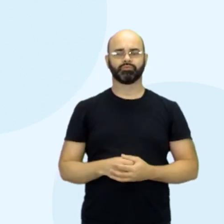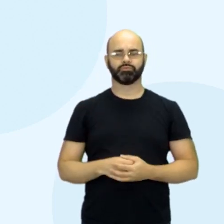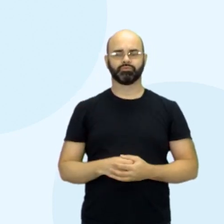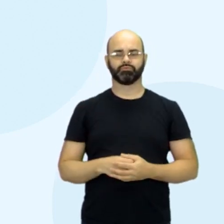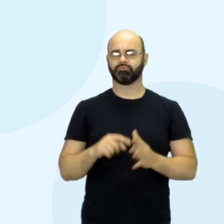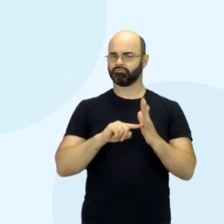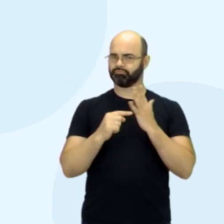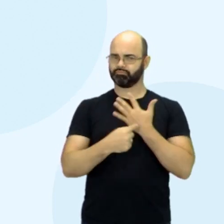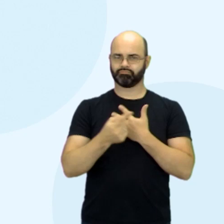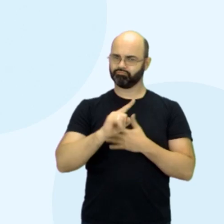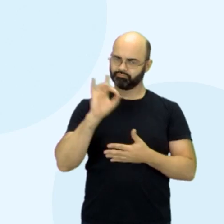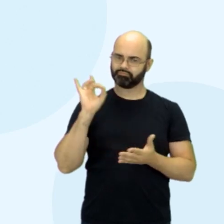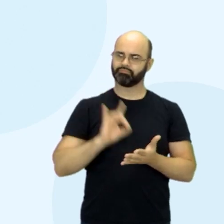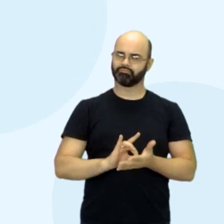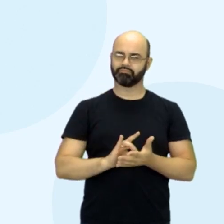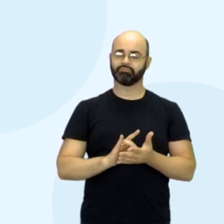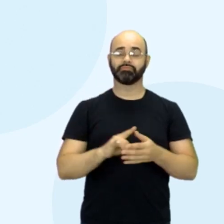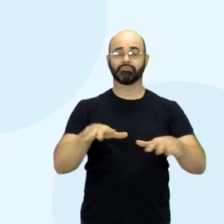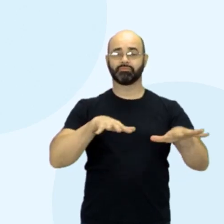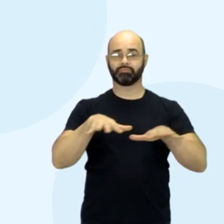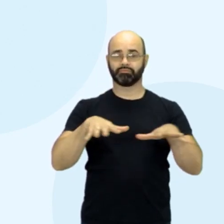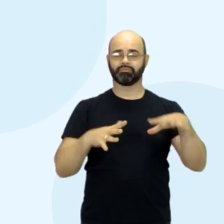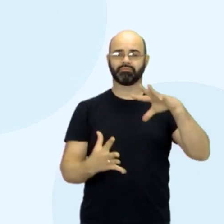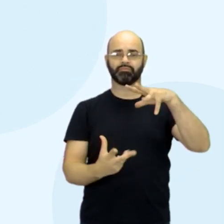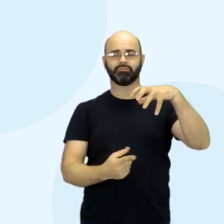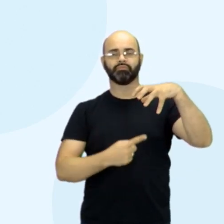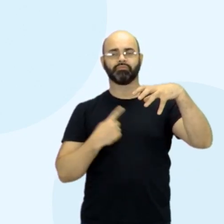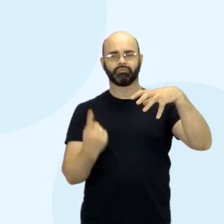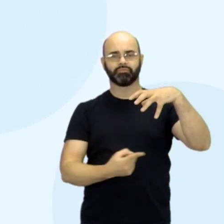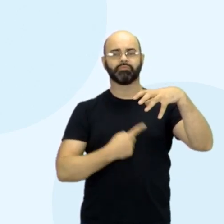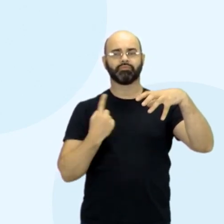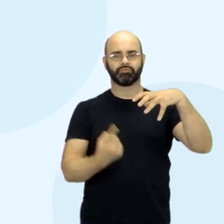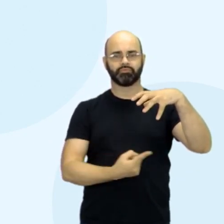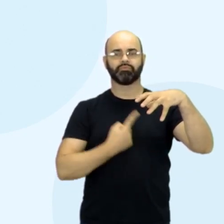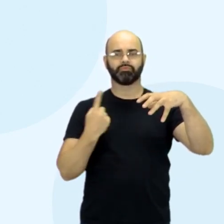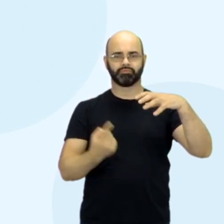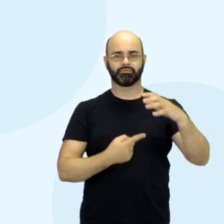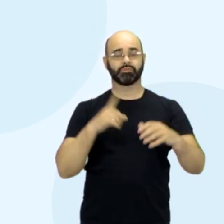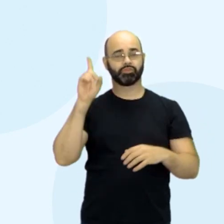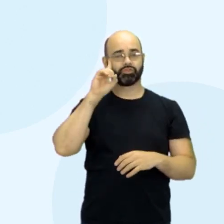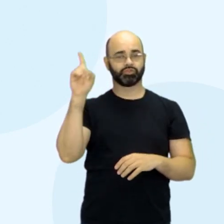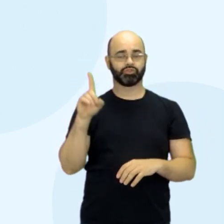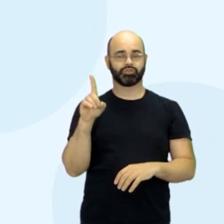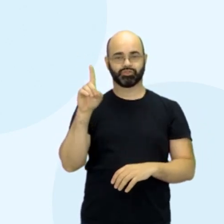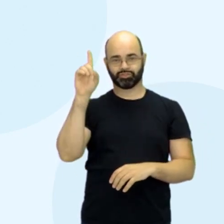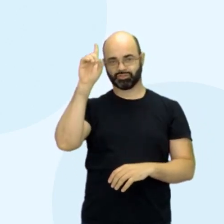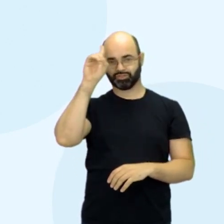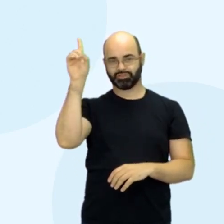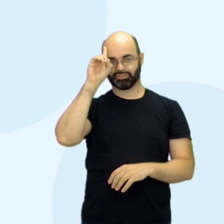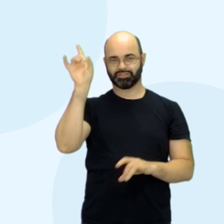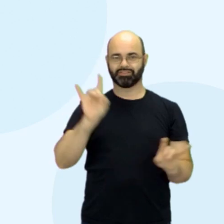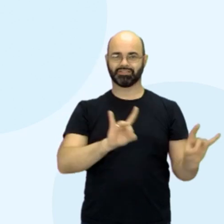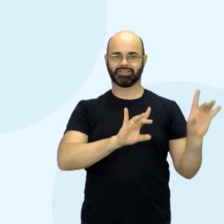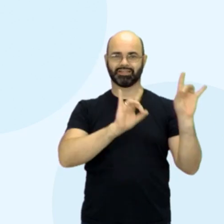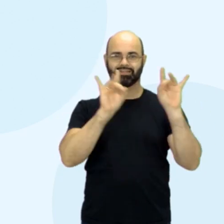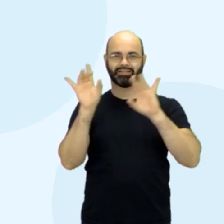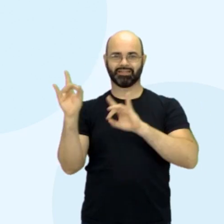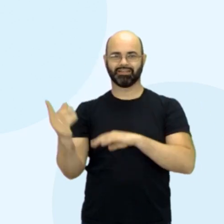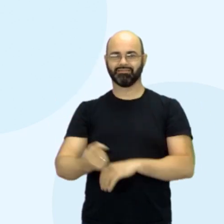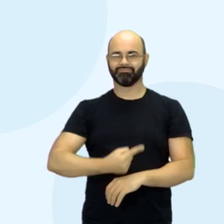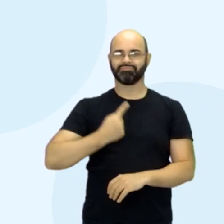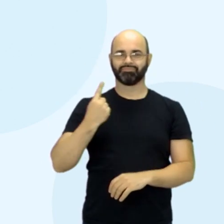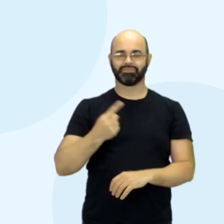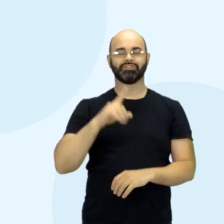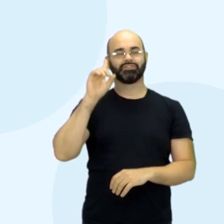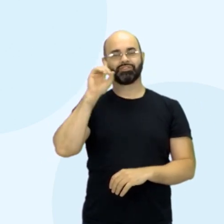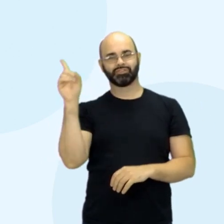conhecer a influência desse movimento a rotação o nosso dia a dia dia rotação entendeu dia a dia a dia